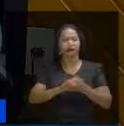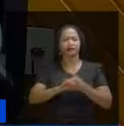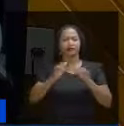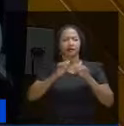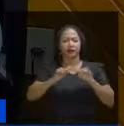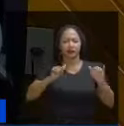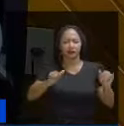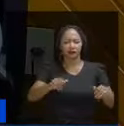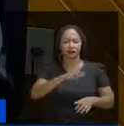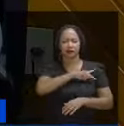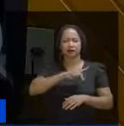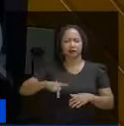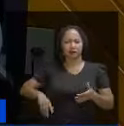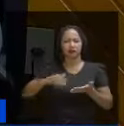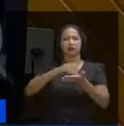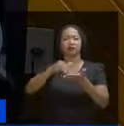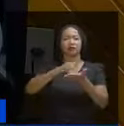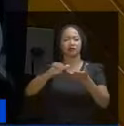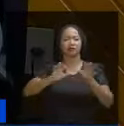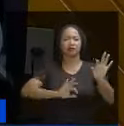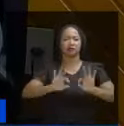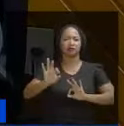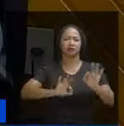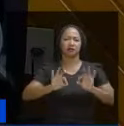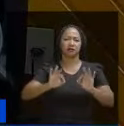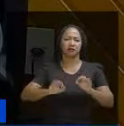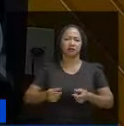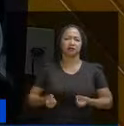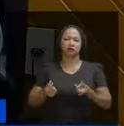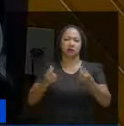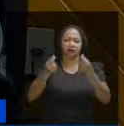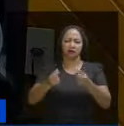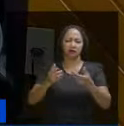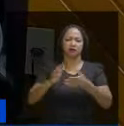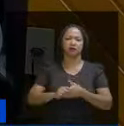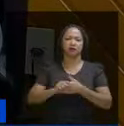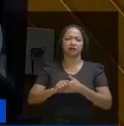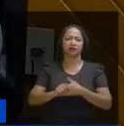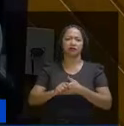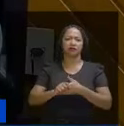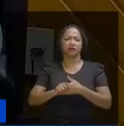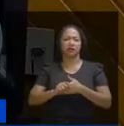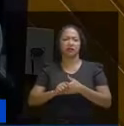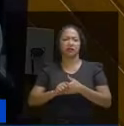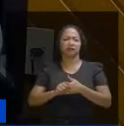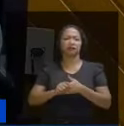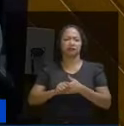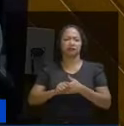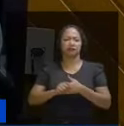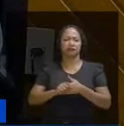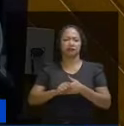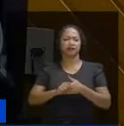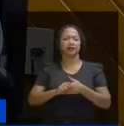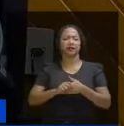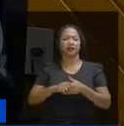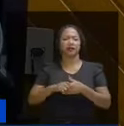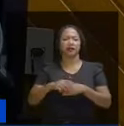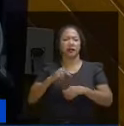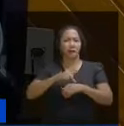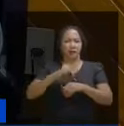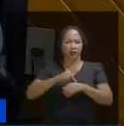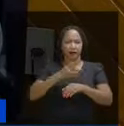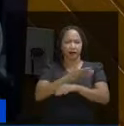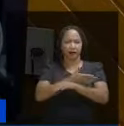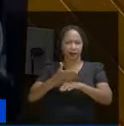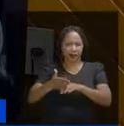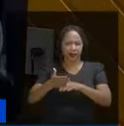da presidente e do secretário de Planejamento e Finanças do Diretório Municipal de Pedra Branca do Mapari, do Partido